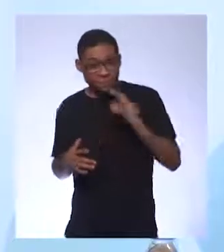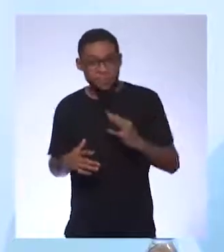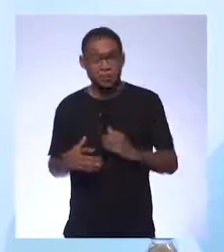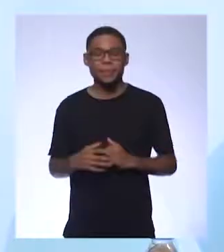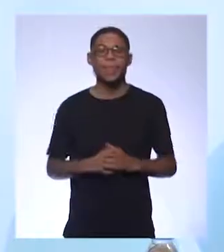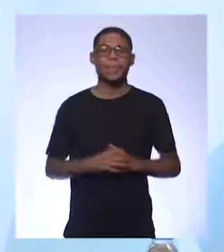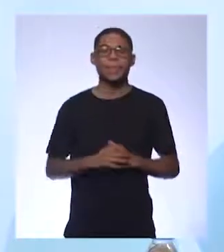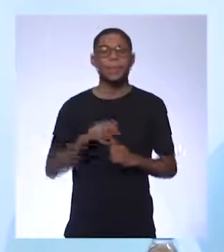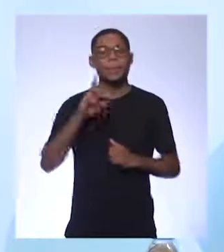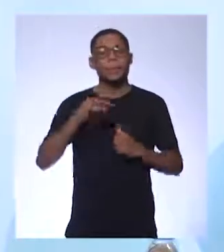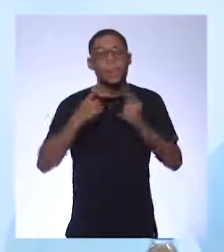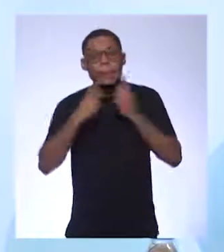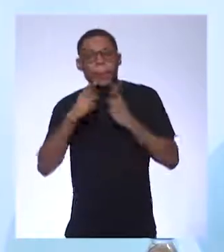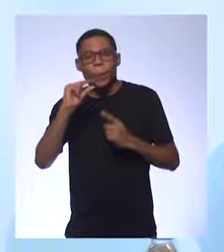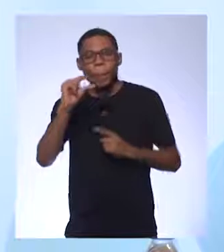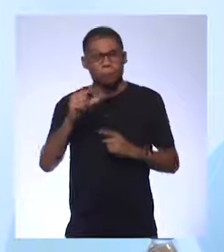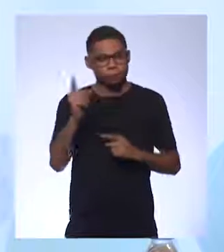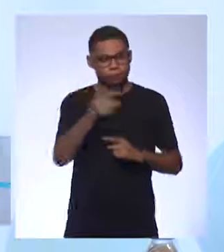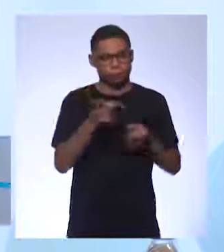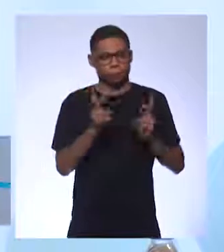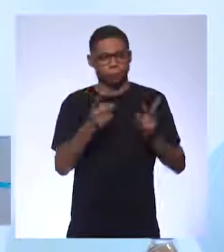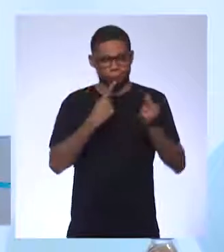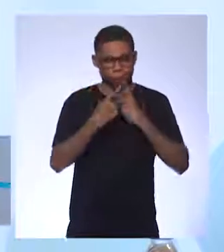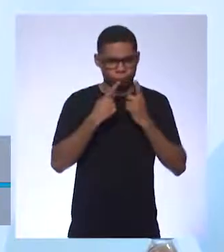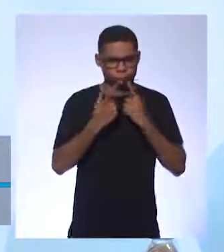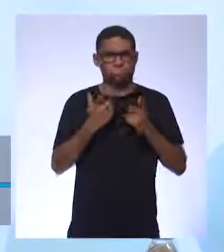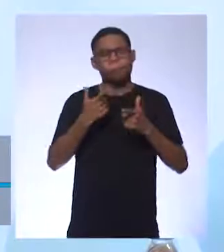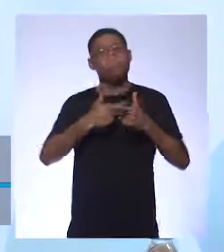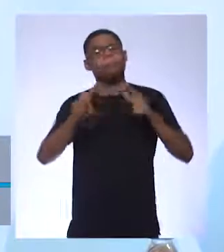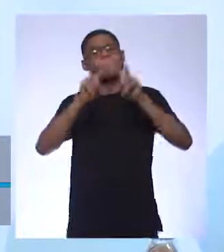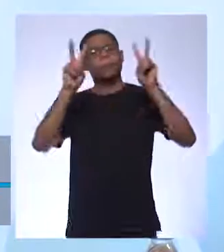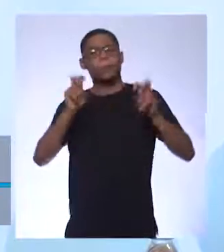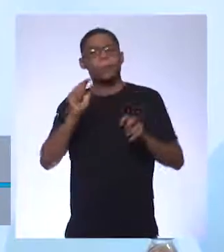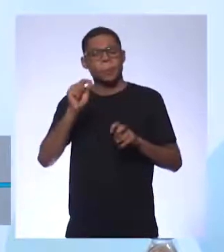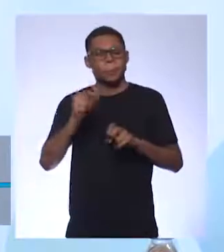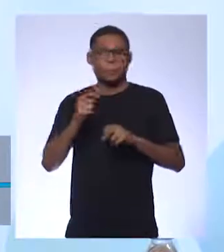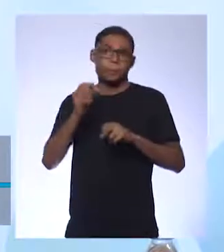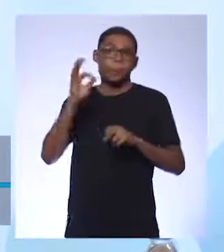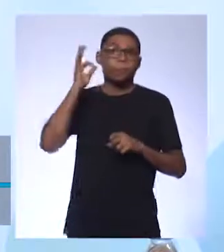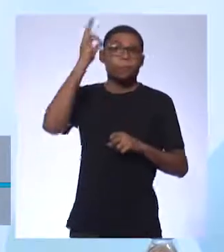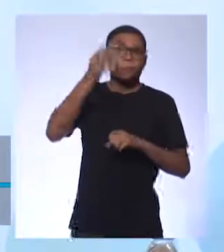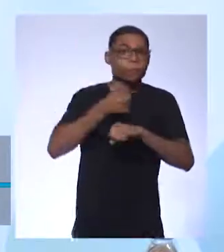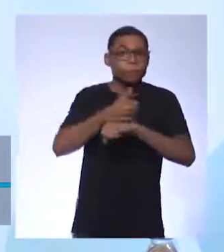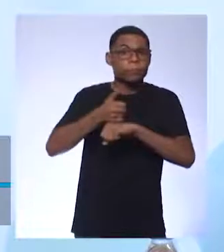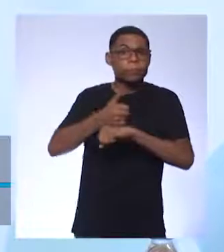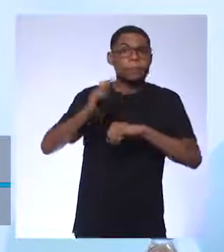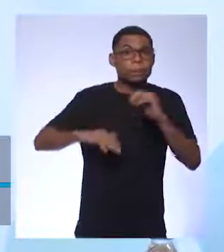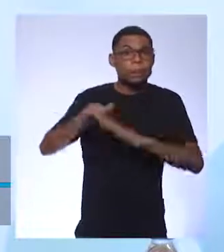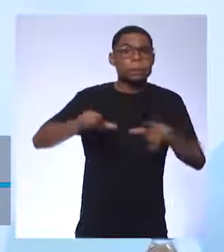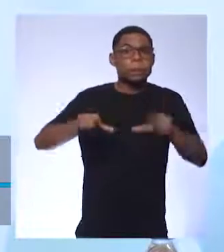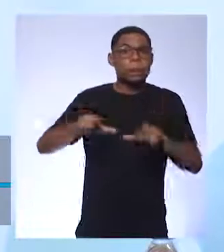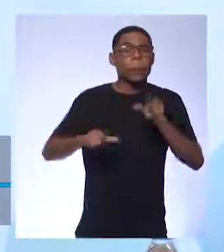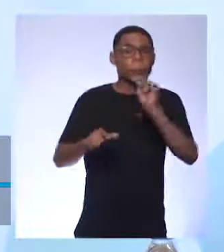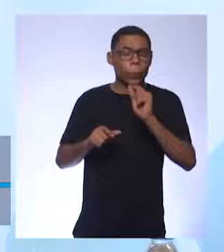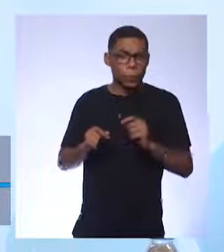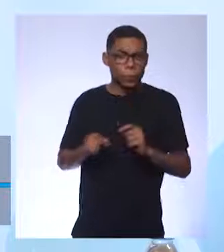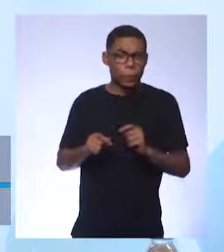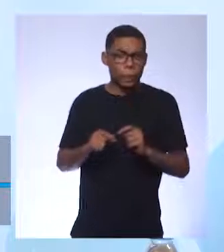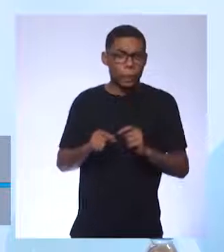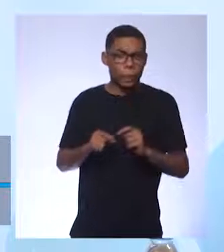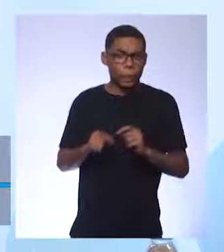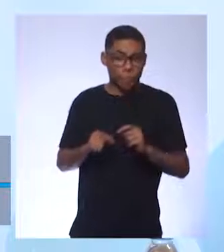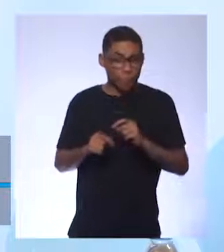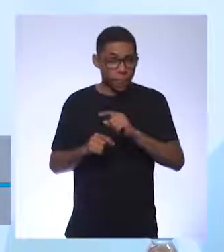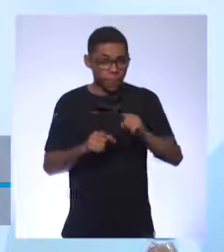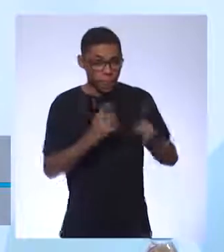sobre, dentro do que a gente está conversando, sobre profissões do futuro. Né? Dentro da escultura, estamos